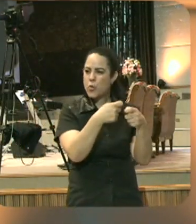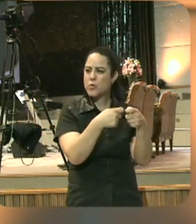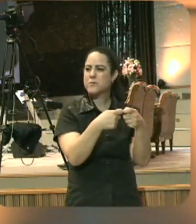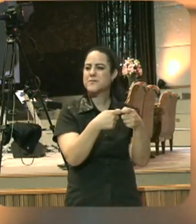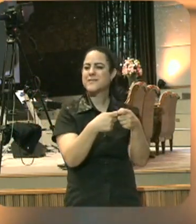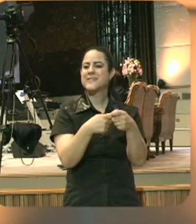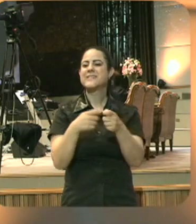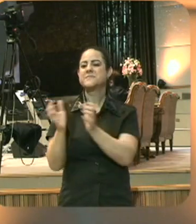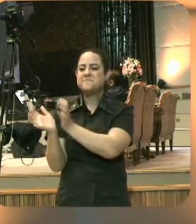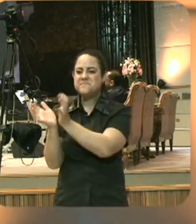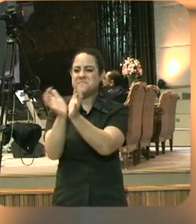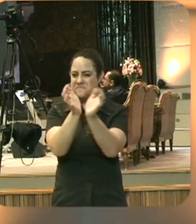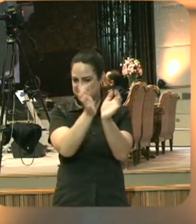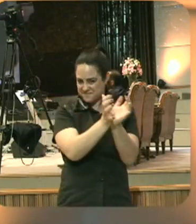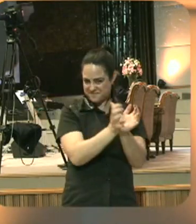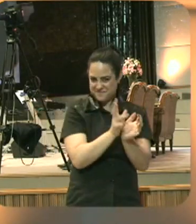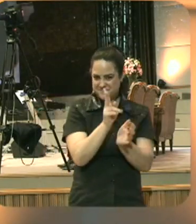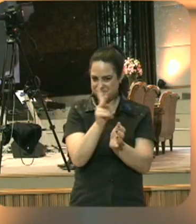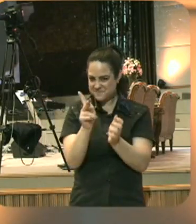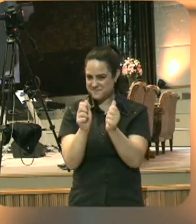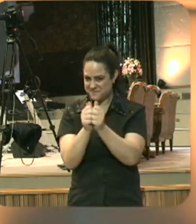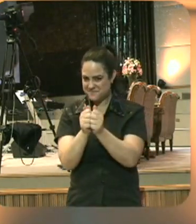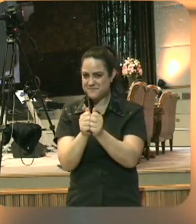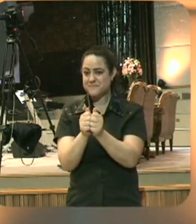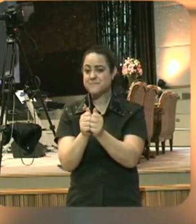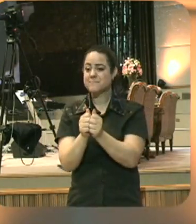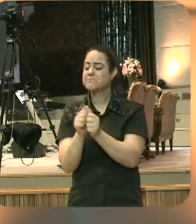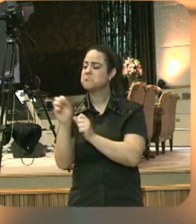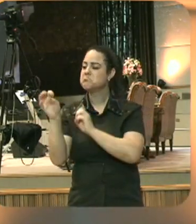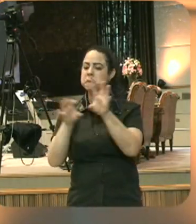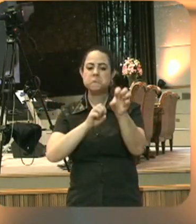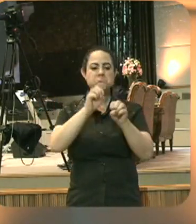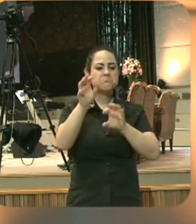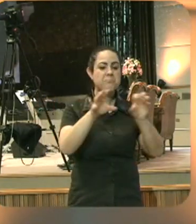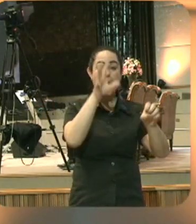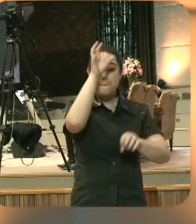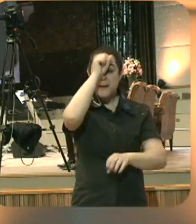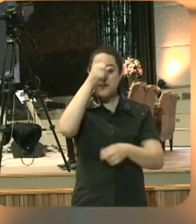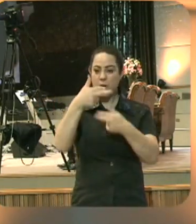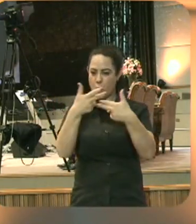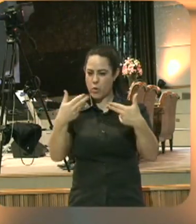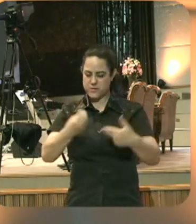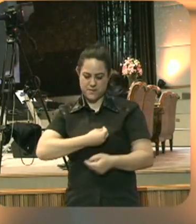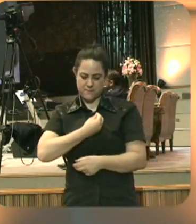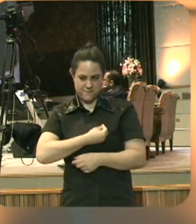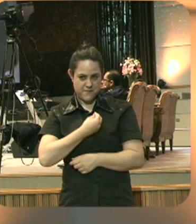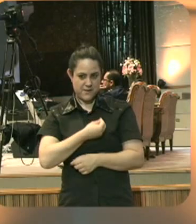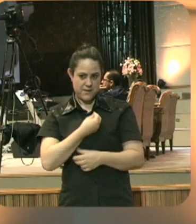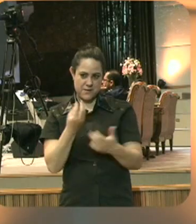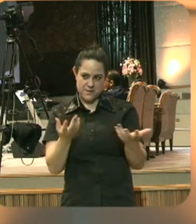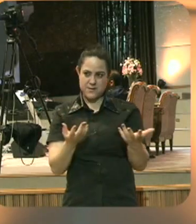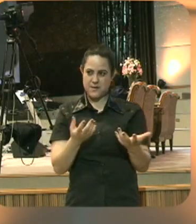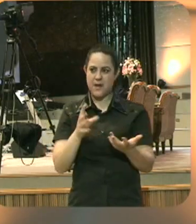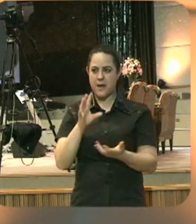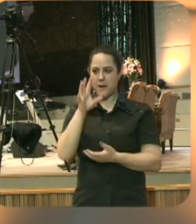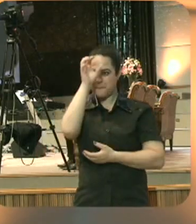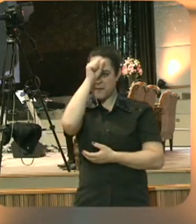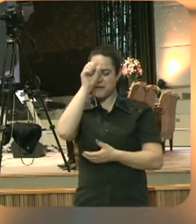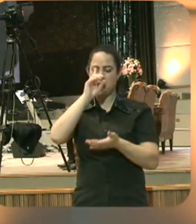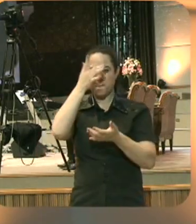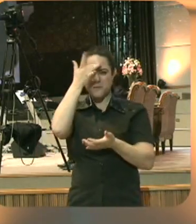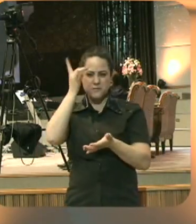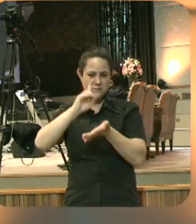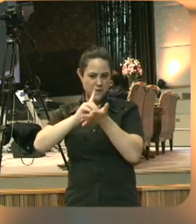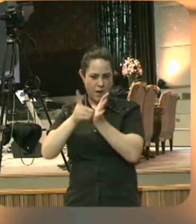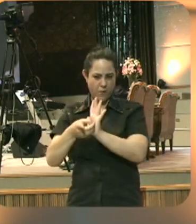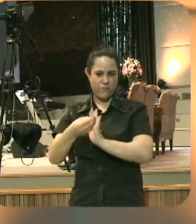estavam lá os grupos com os seus monitores, e eles estavam saindo para aprender como uma pessoa com síndrome